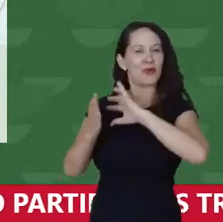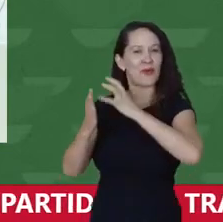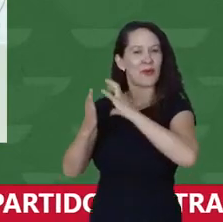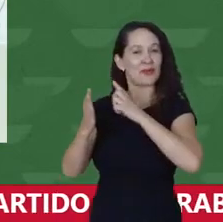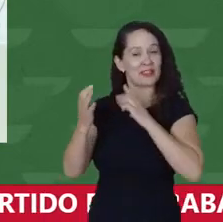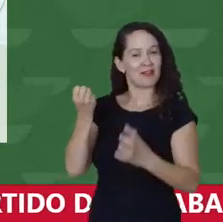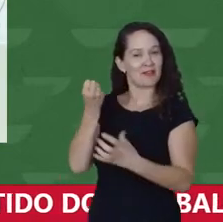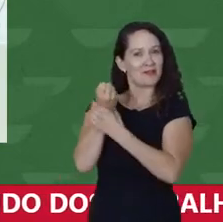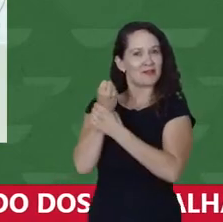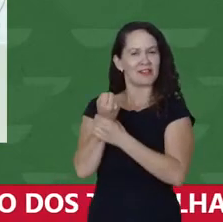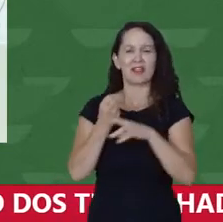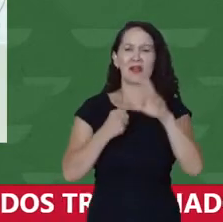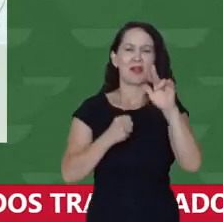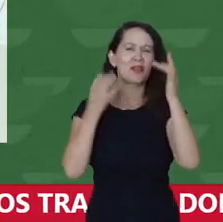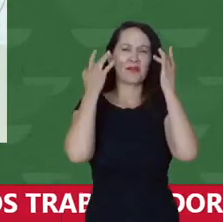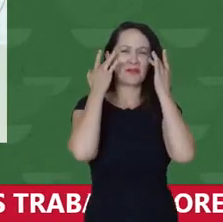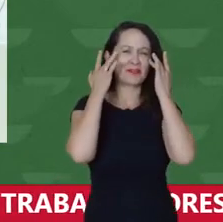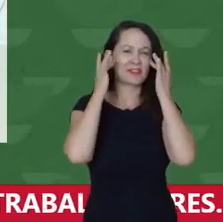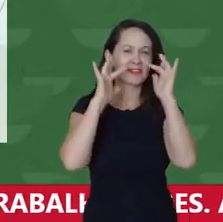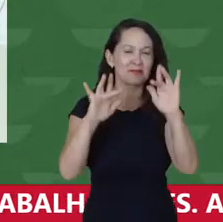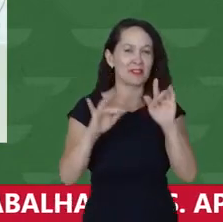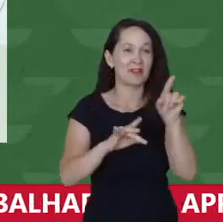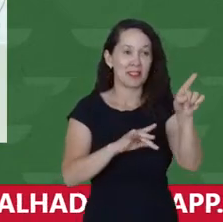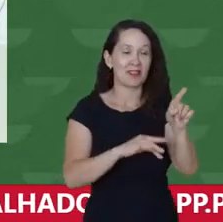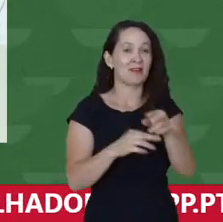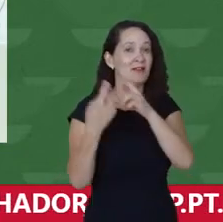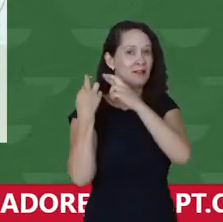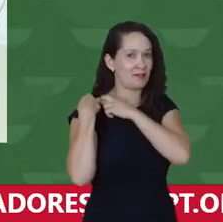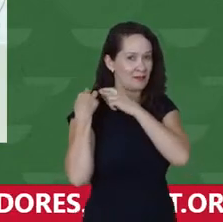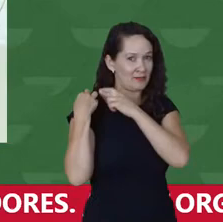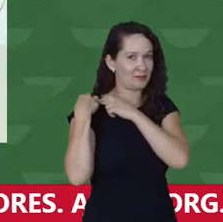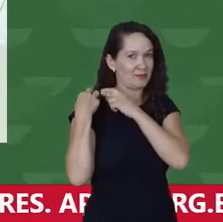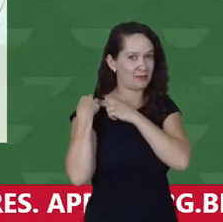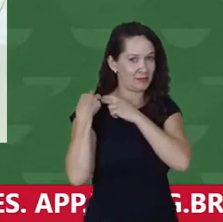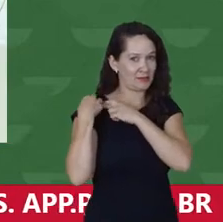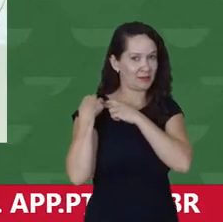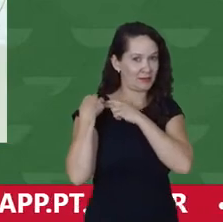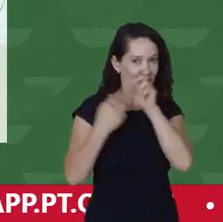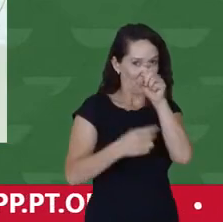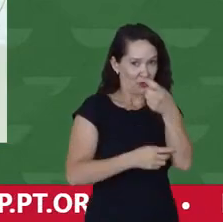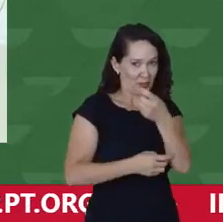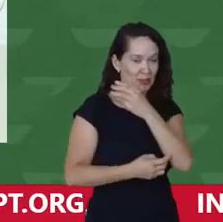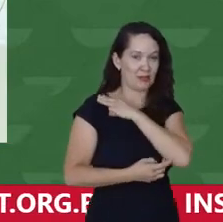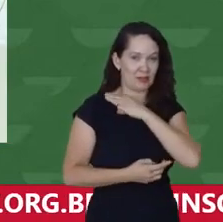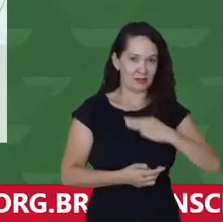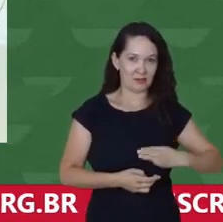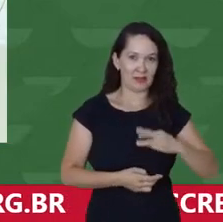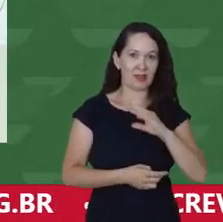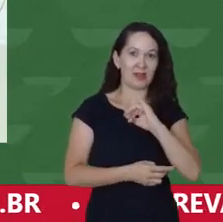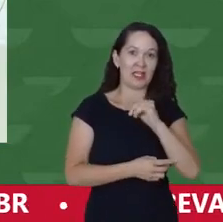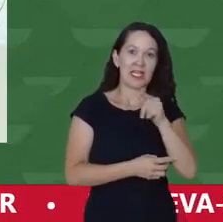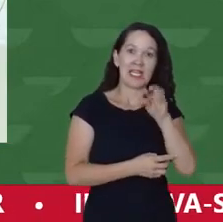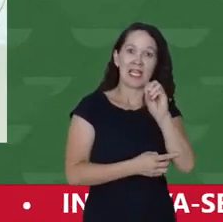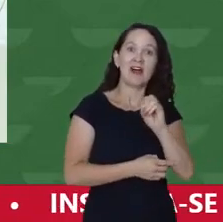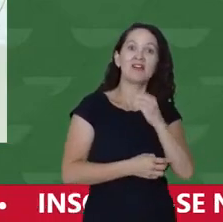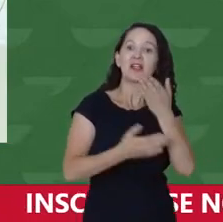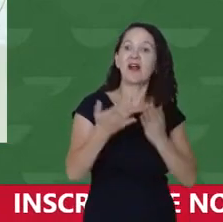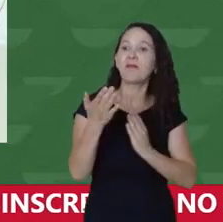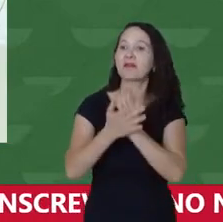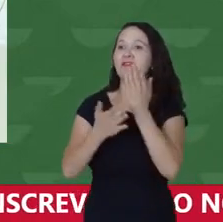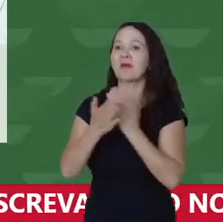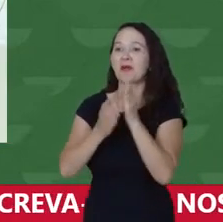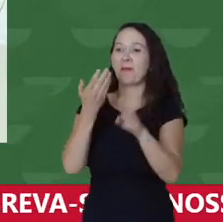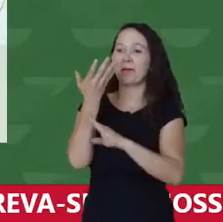chegaríamos a saber. Ele estaria sob a tutela do mando do ex-ministro Ricardo Salles, que queria passar boiada.